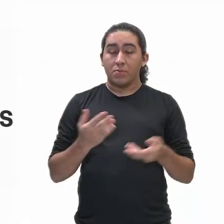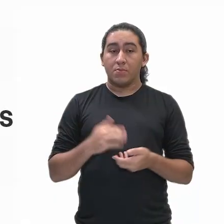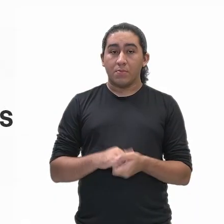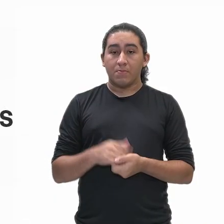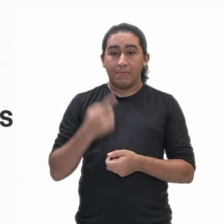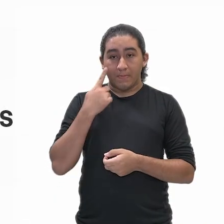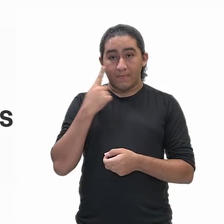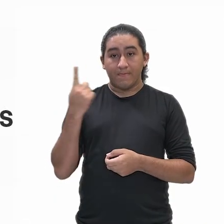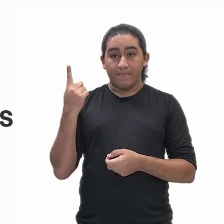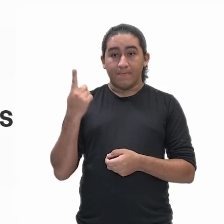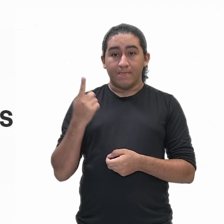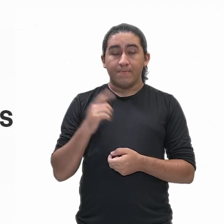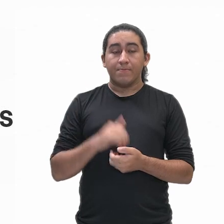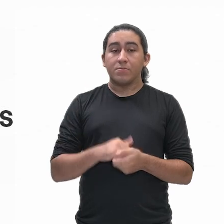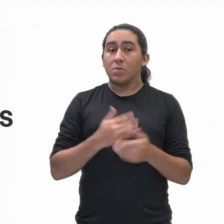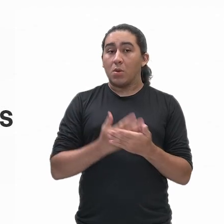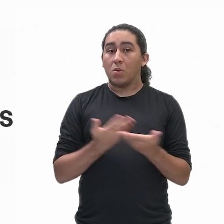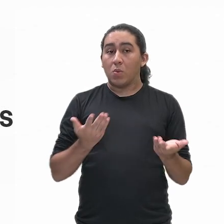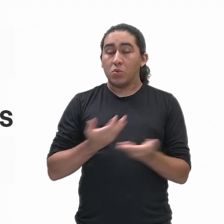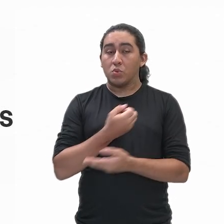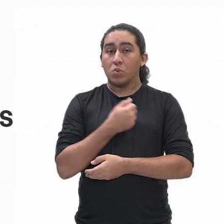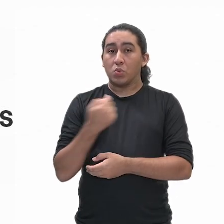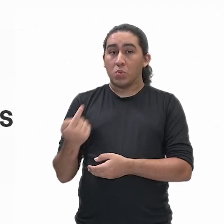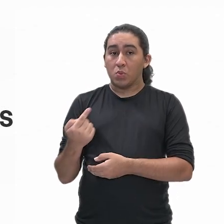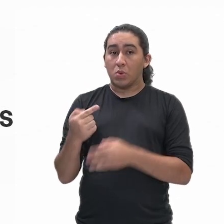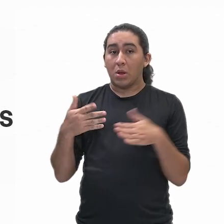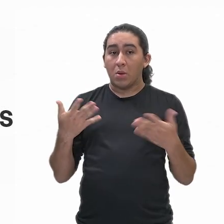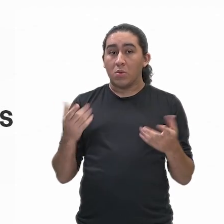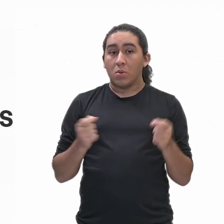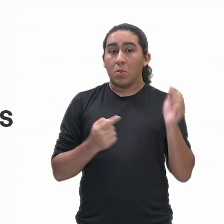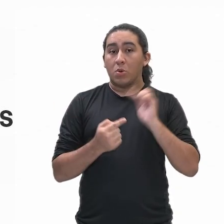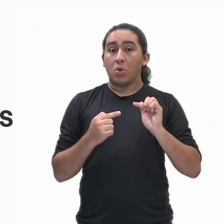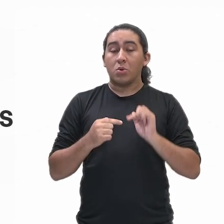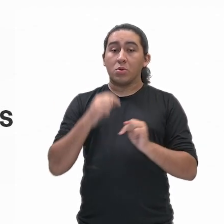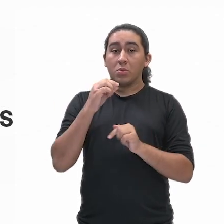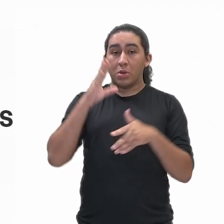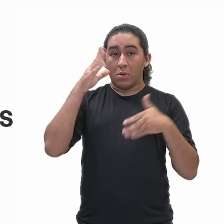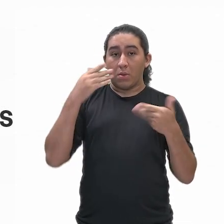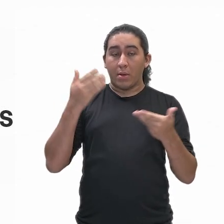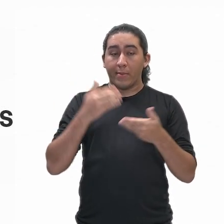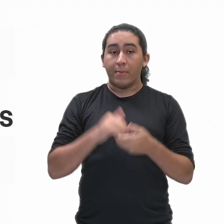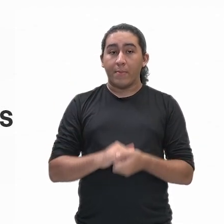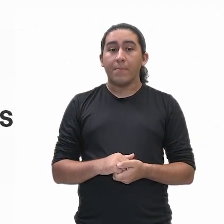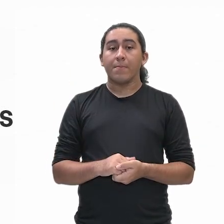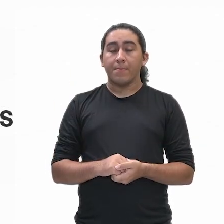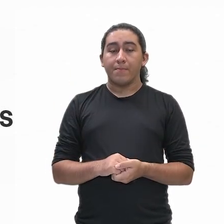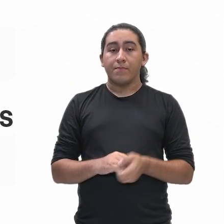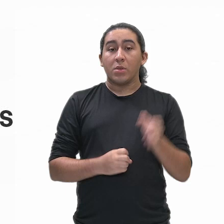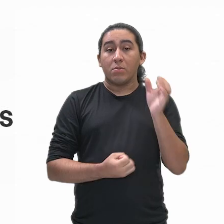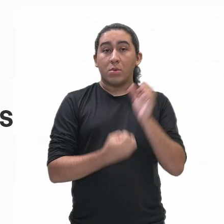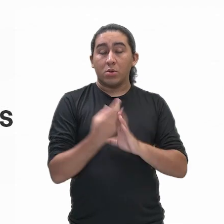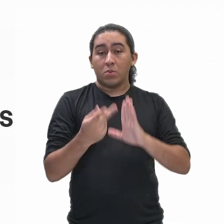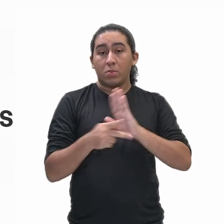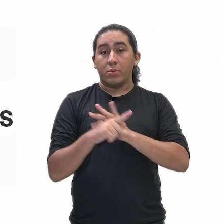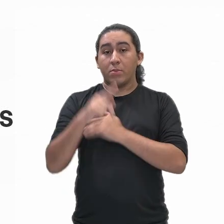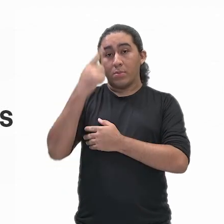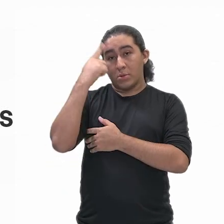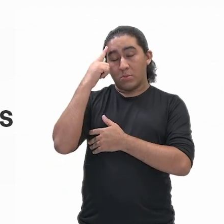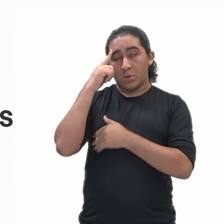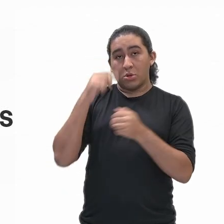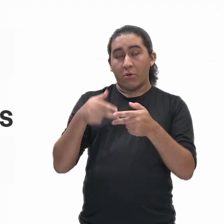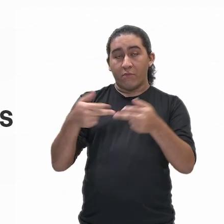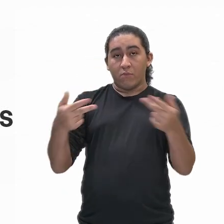hoje. A nossa aula de número 1, o objeto de conhecimento é o seguinte: formação do pensamento